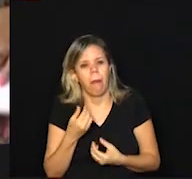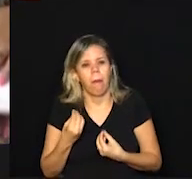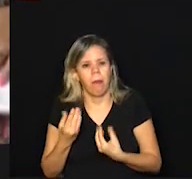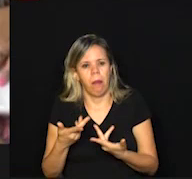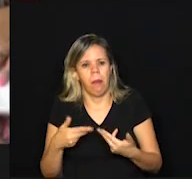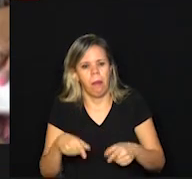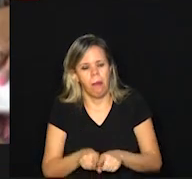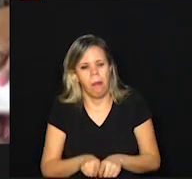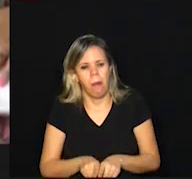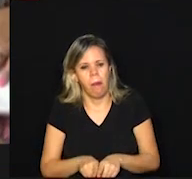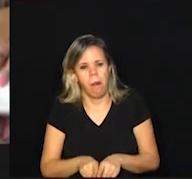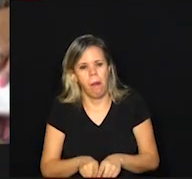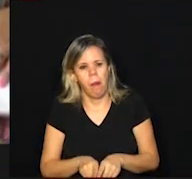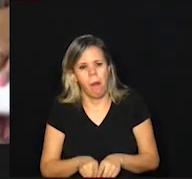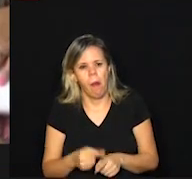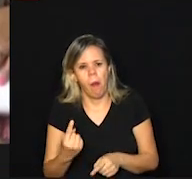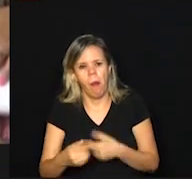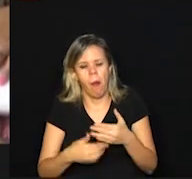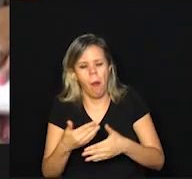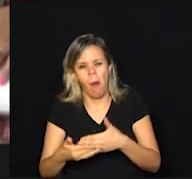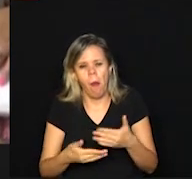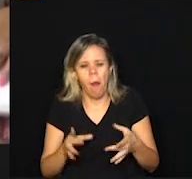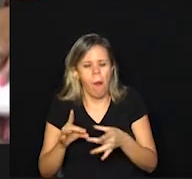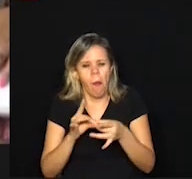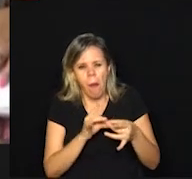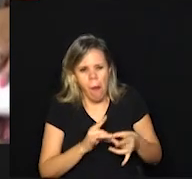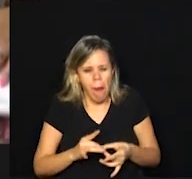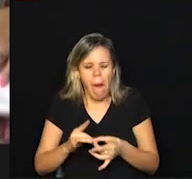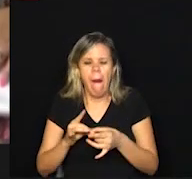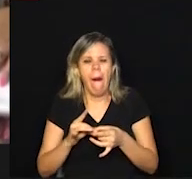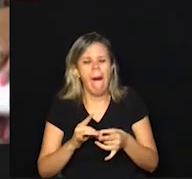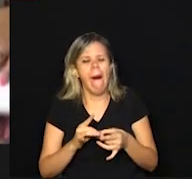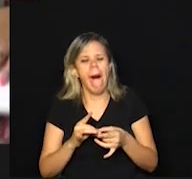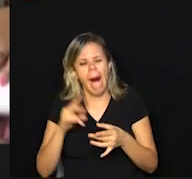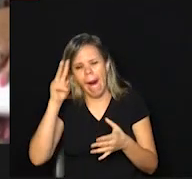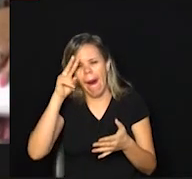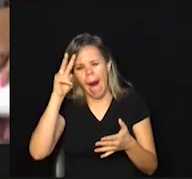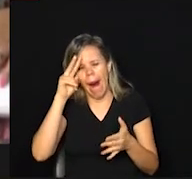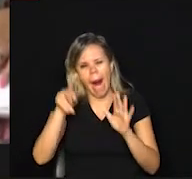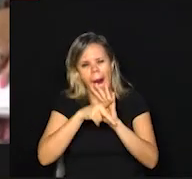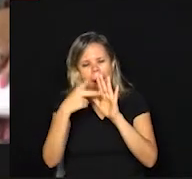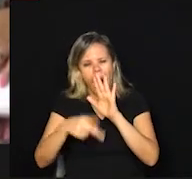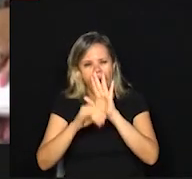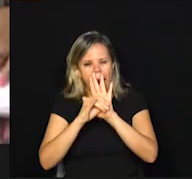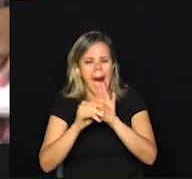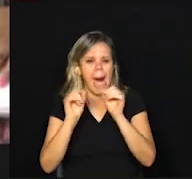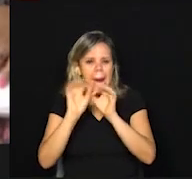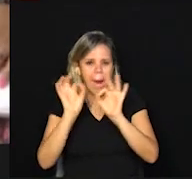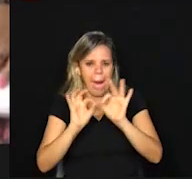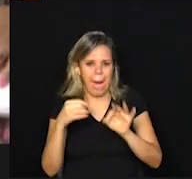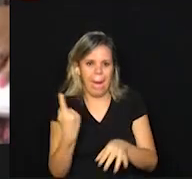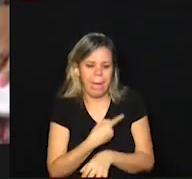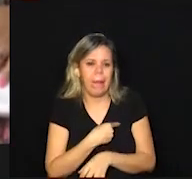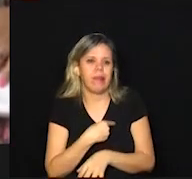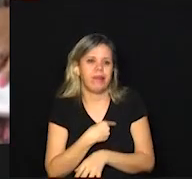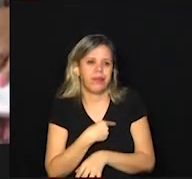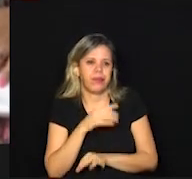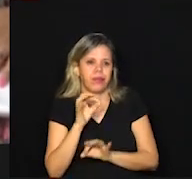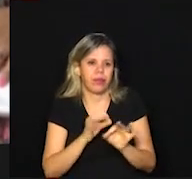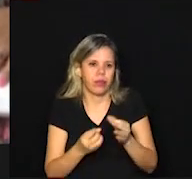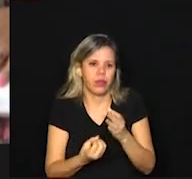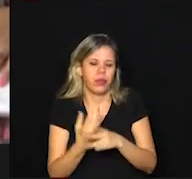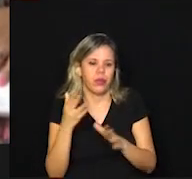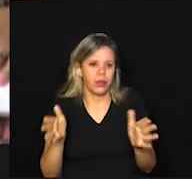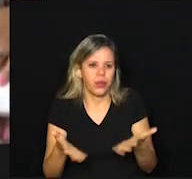entrega e cada vez mais vem com a dá o seu próprio Essência são fazer nós somos fazedores de